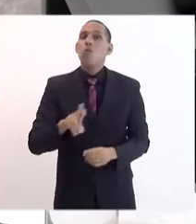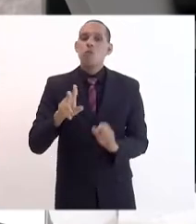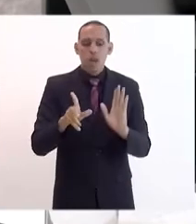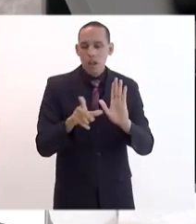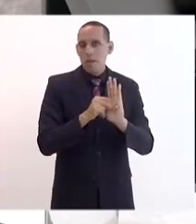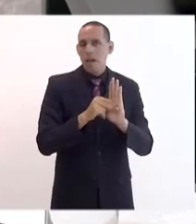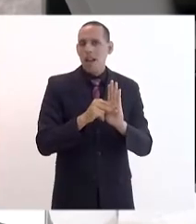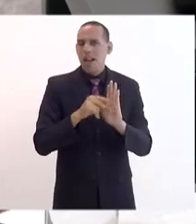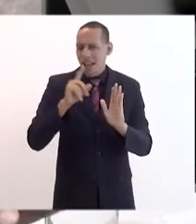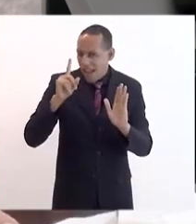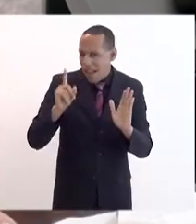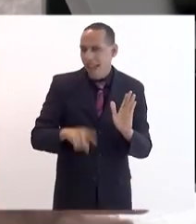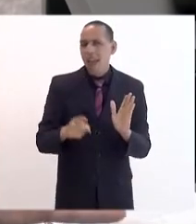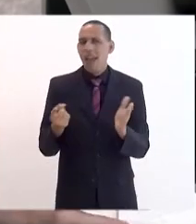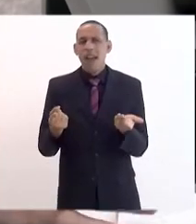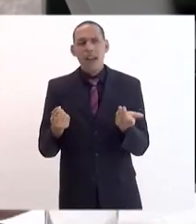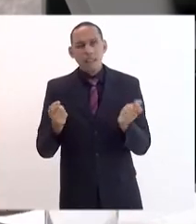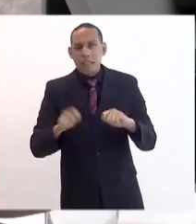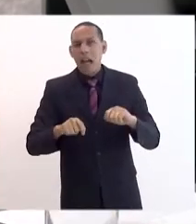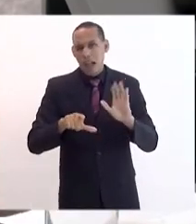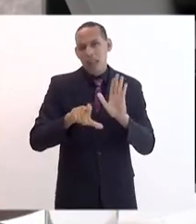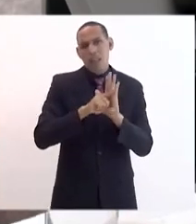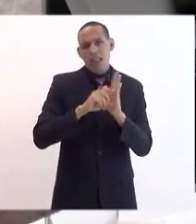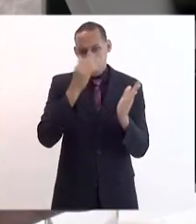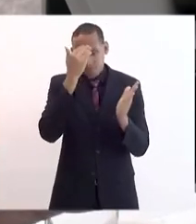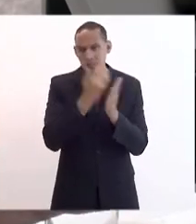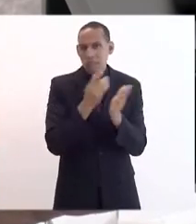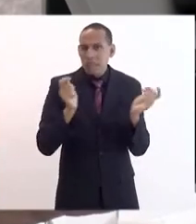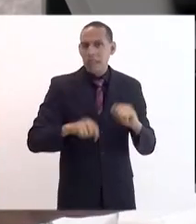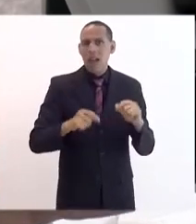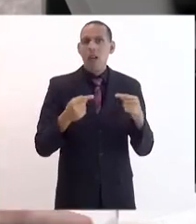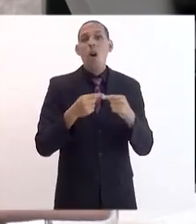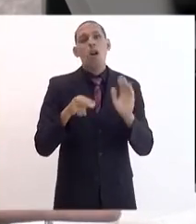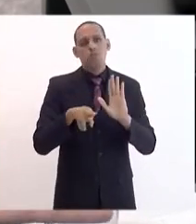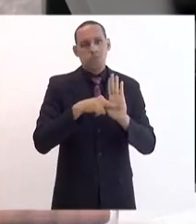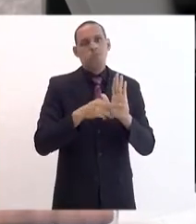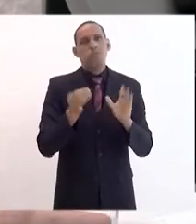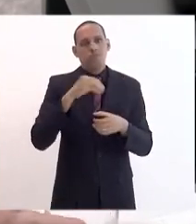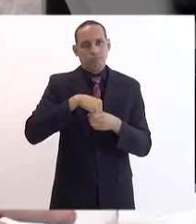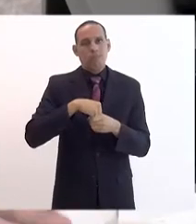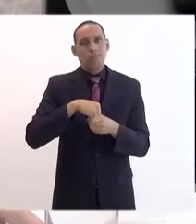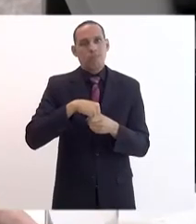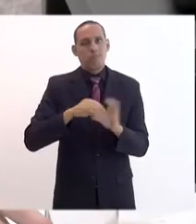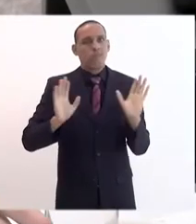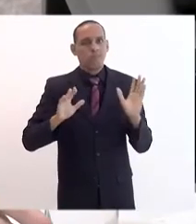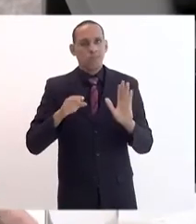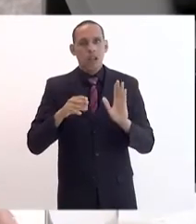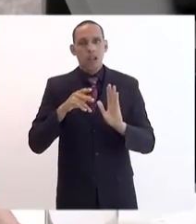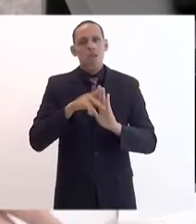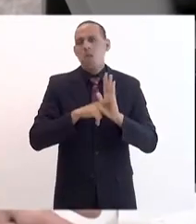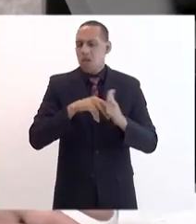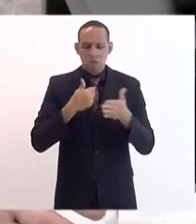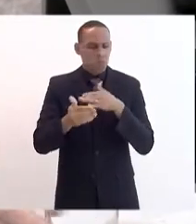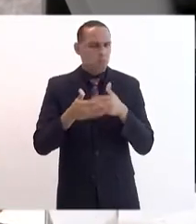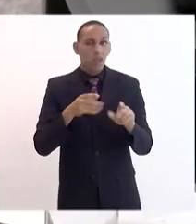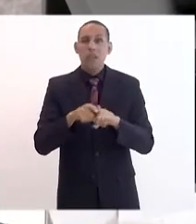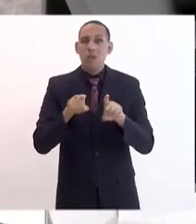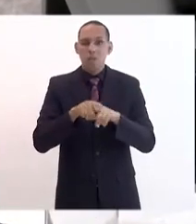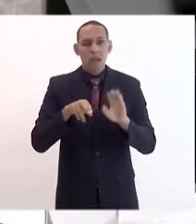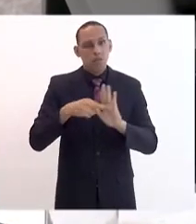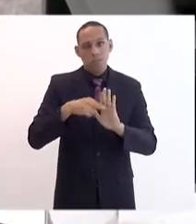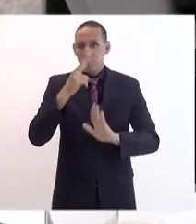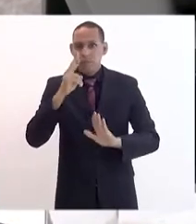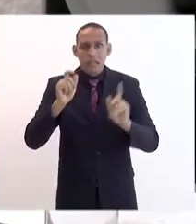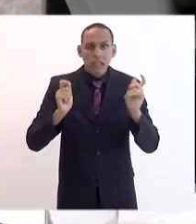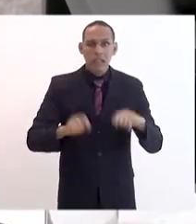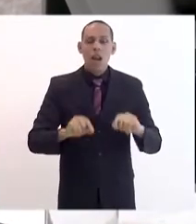seja uma manobra, até certo ponto, legítima sob o ponto de vista regimental. Um qualquer projeto, inclusive um projeto de resolução, ele é passível